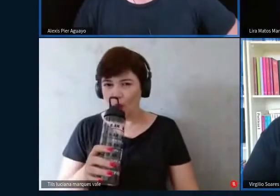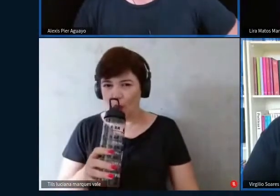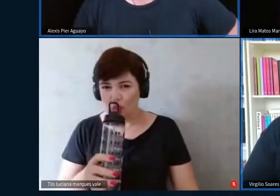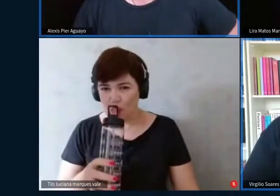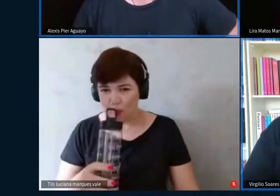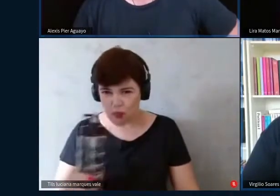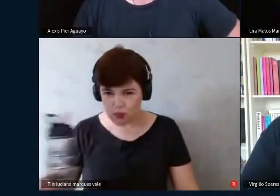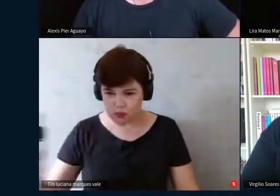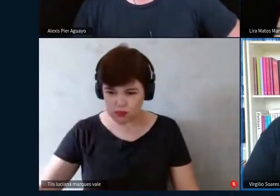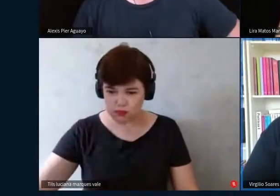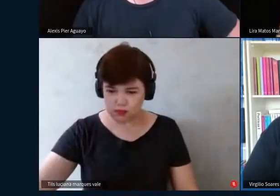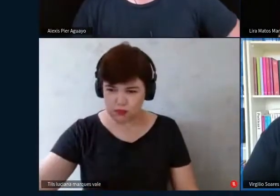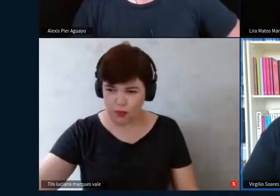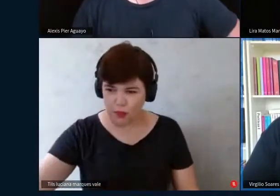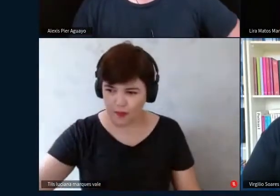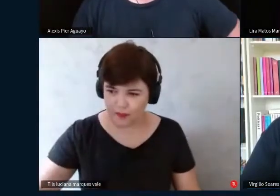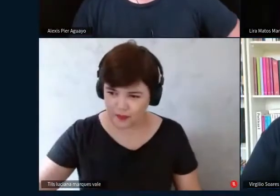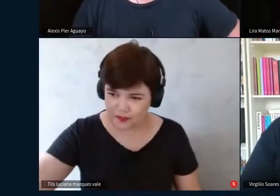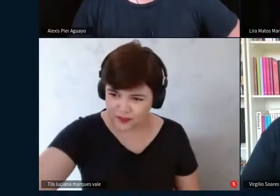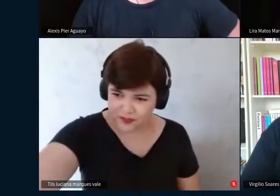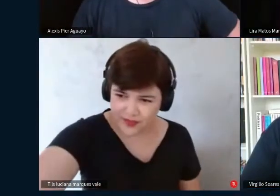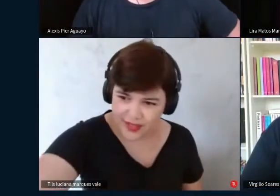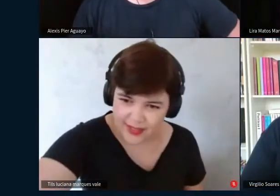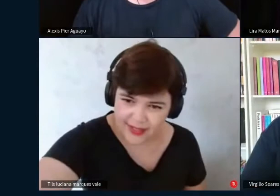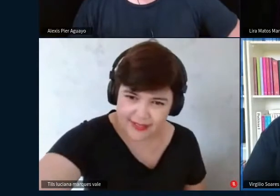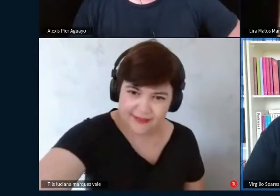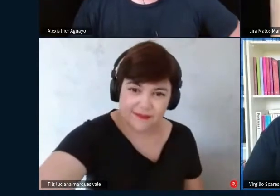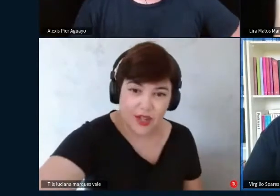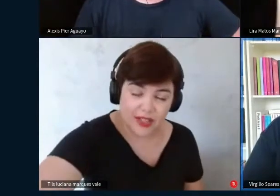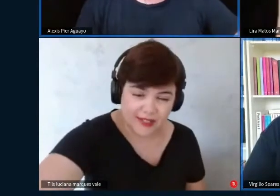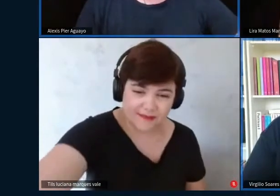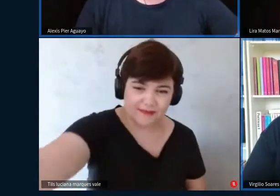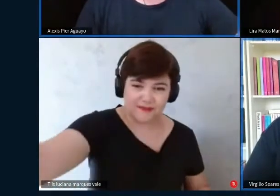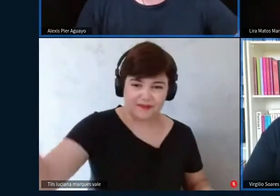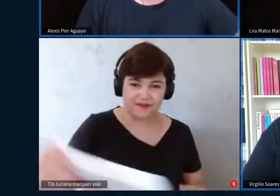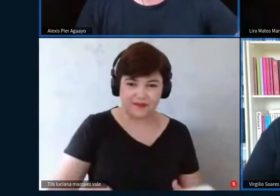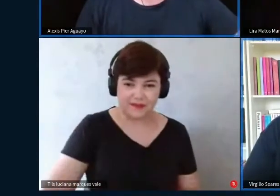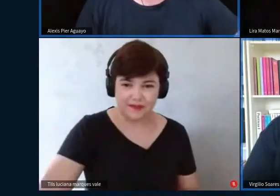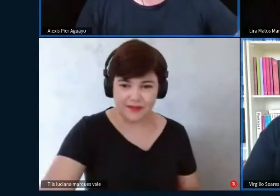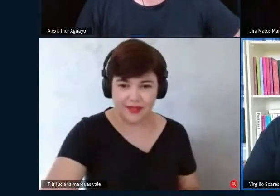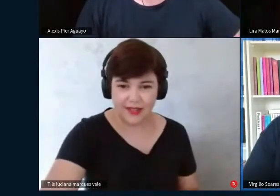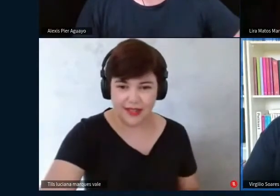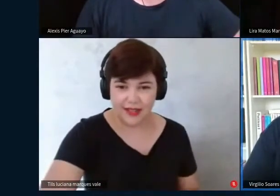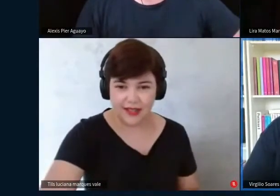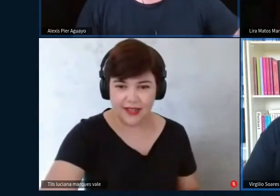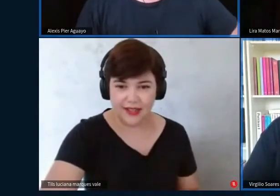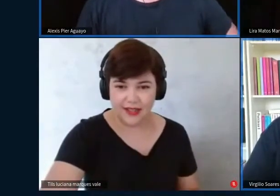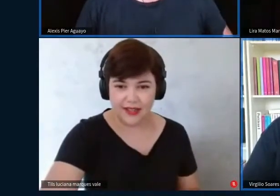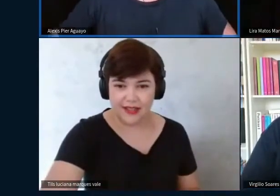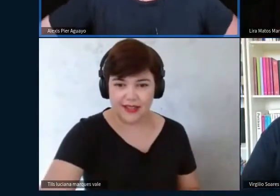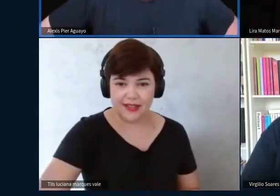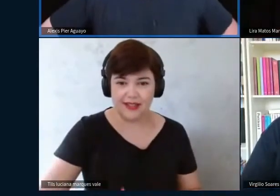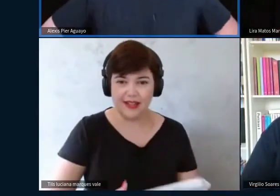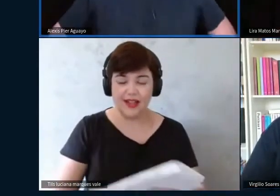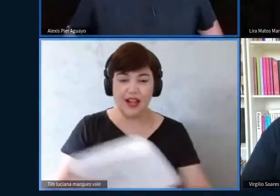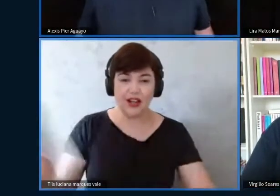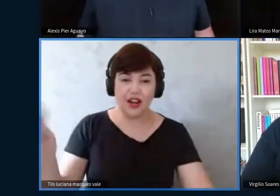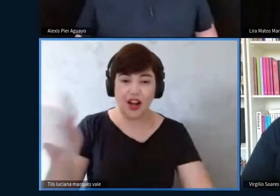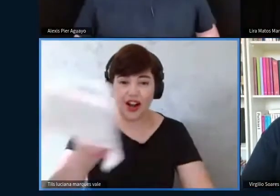Sim. Deu tudo certo, nego, velho, graças a Deus. Aí, Rafa. Rafael. Alô,